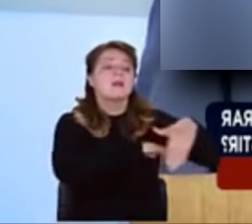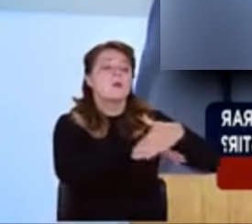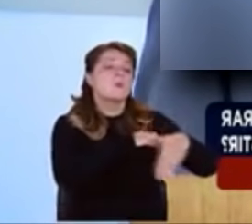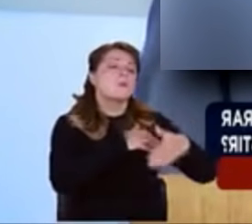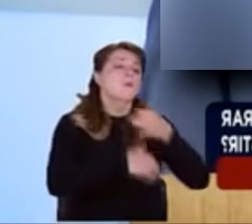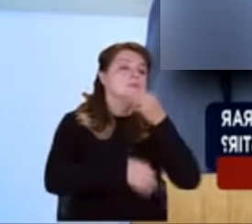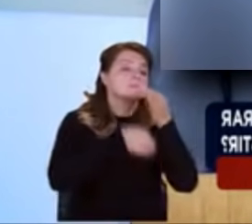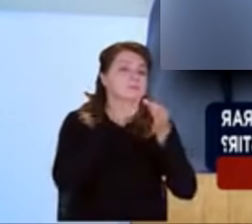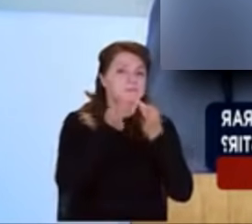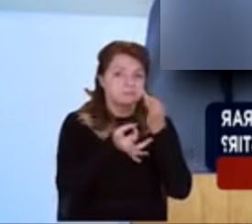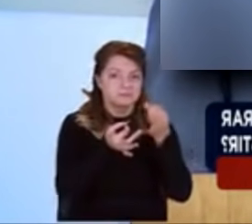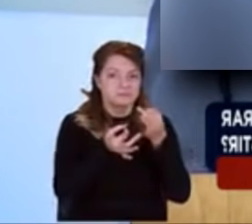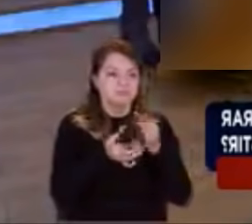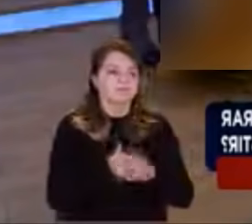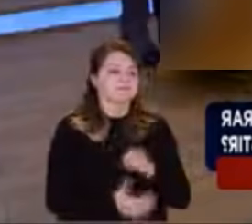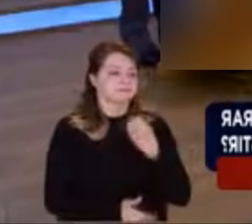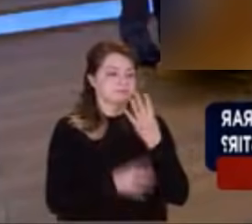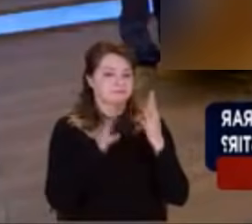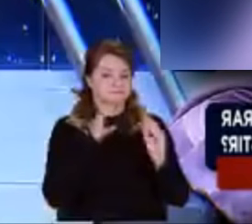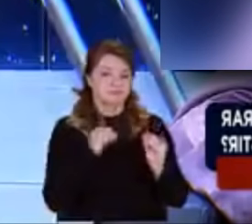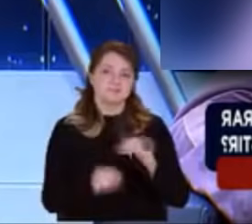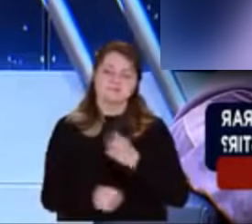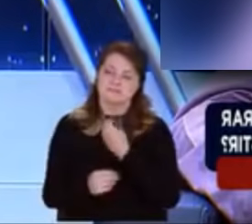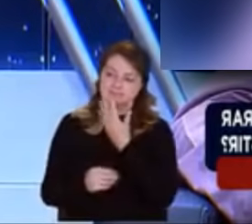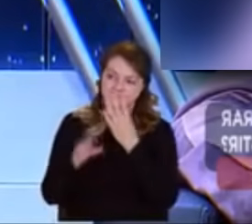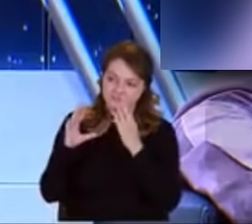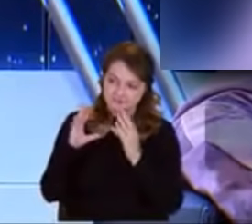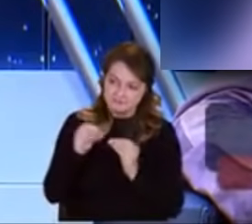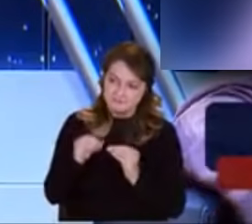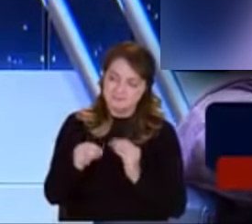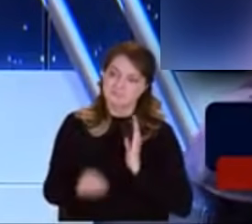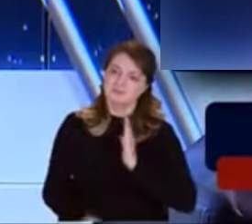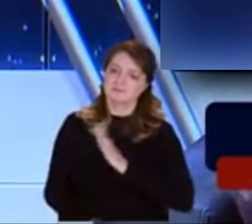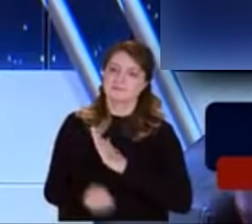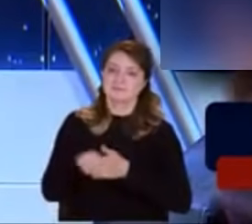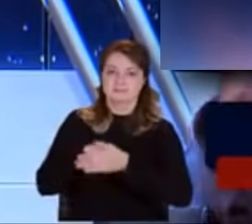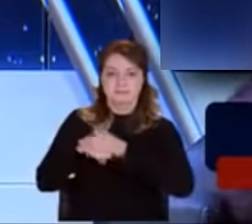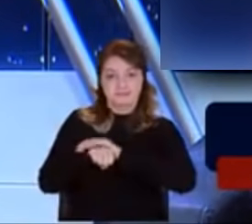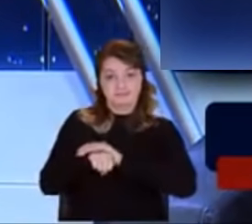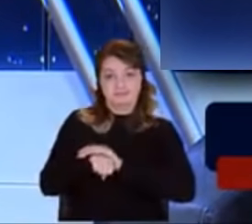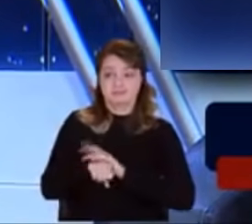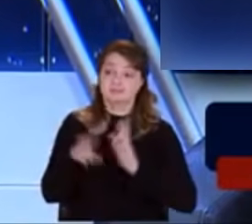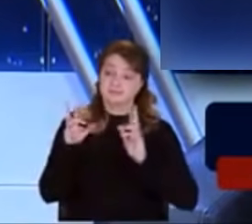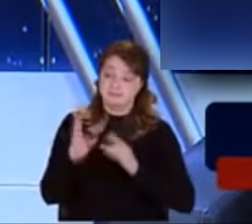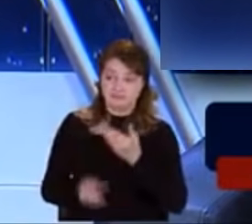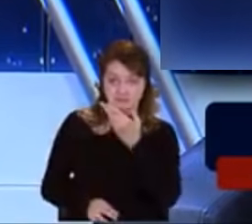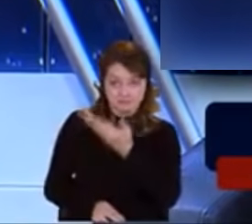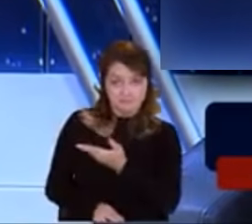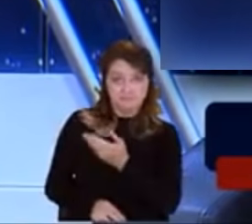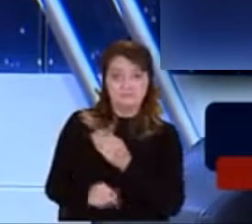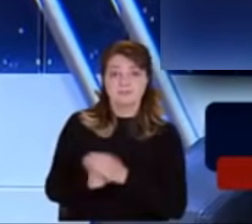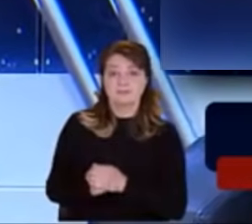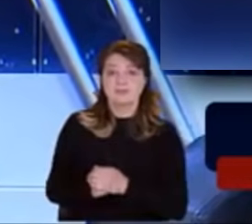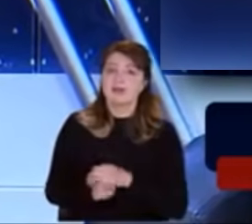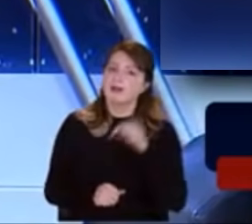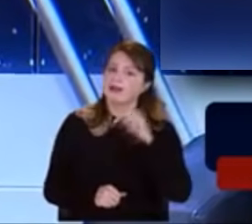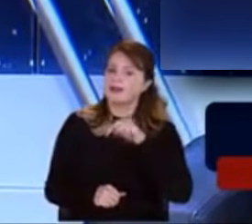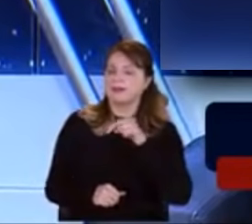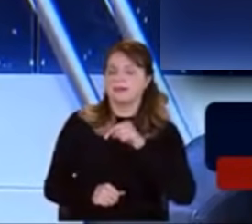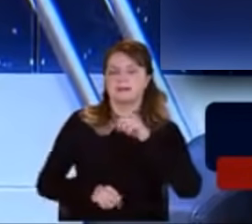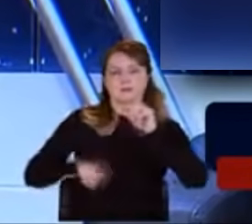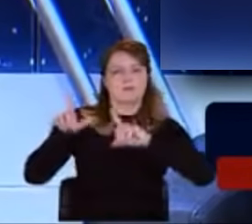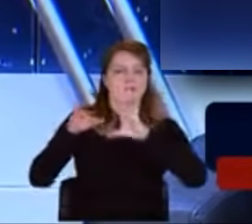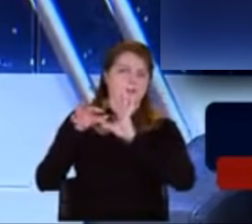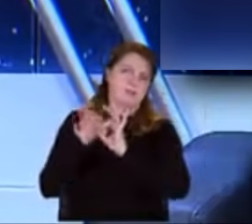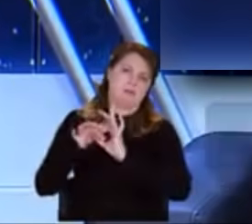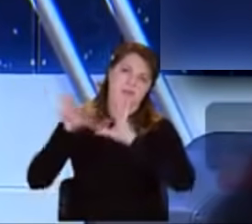pai dele, você é o responsável. É o mínimo que você deveria fazer, cara. Tu teve coragem de botar criança no mundo, agora